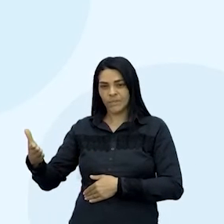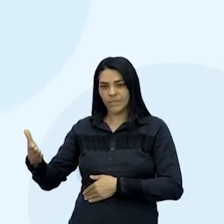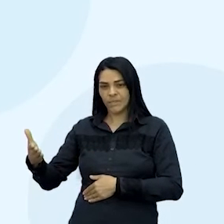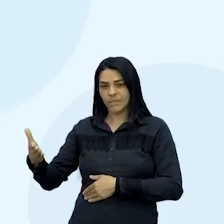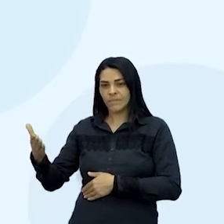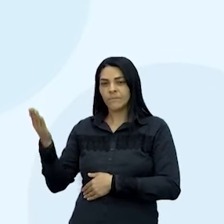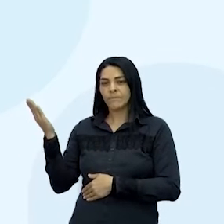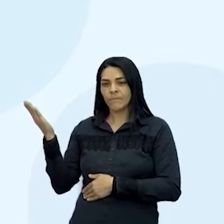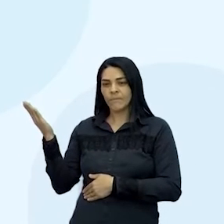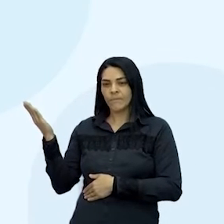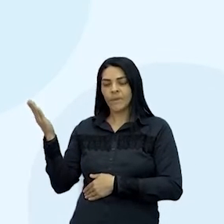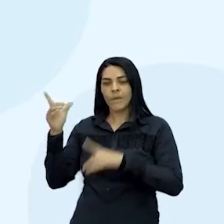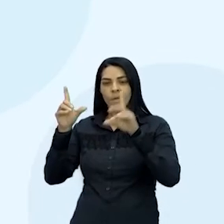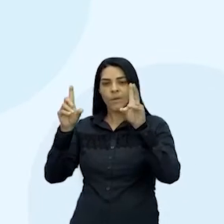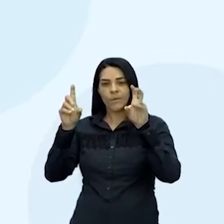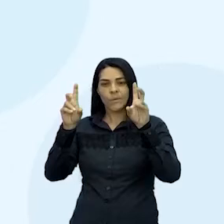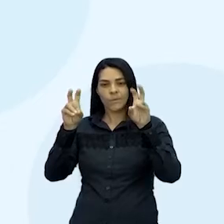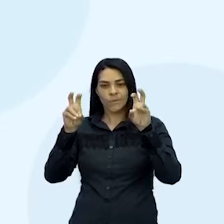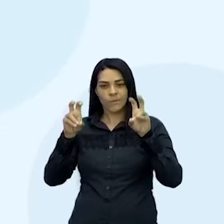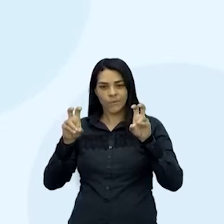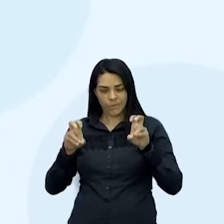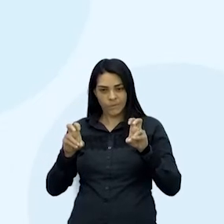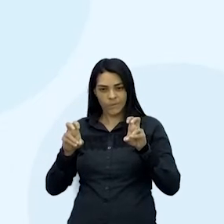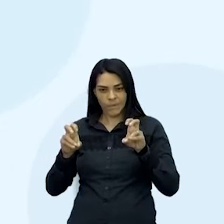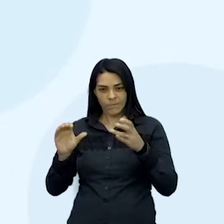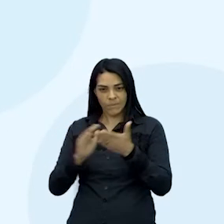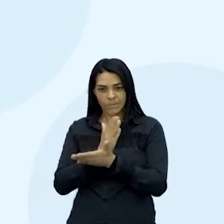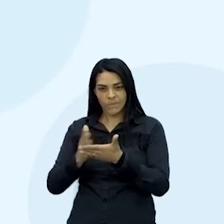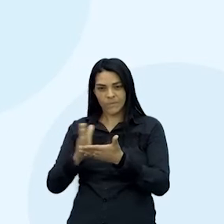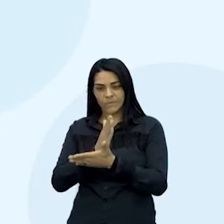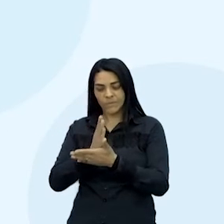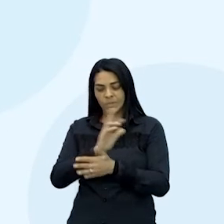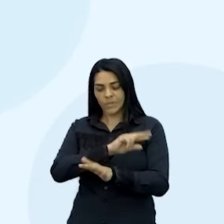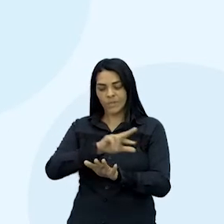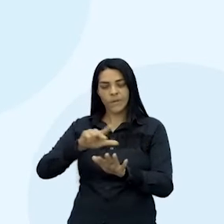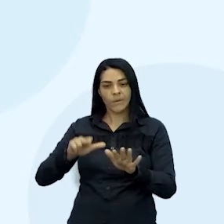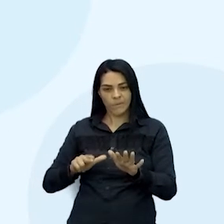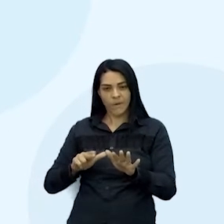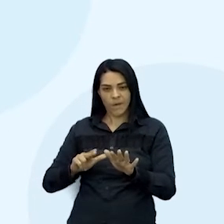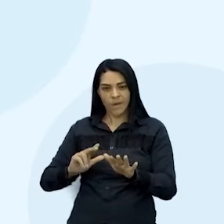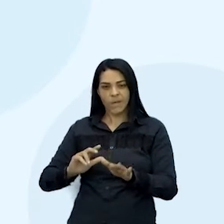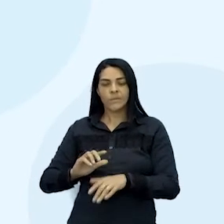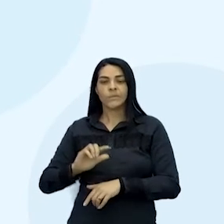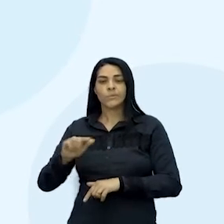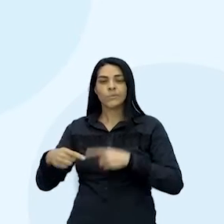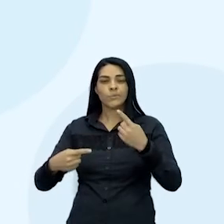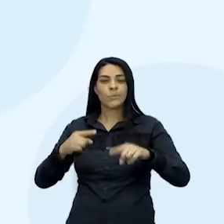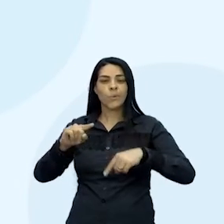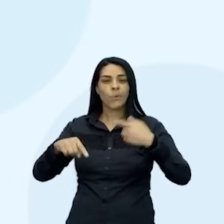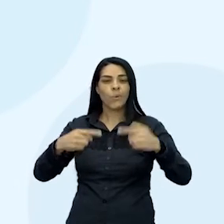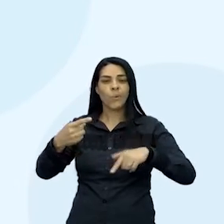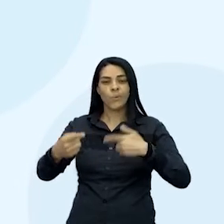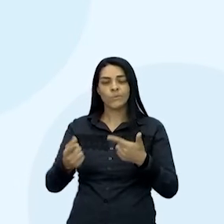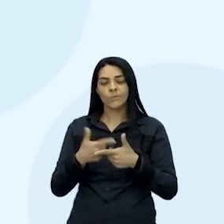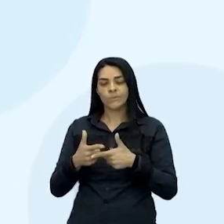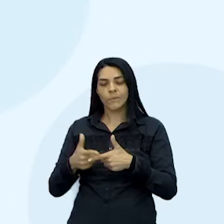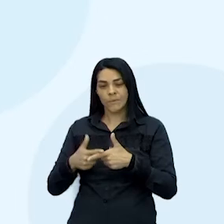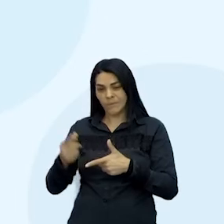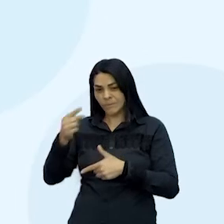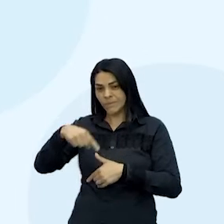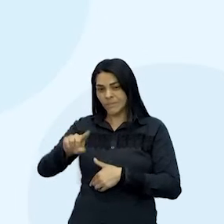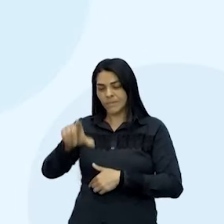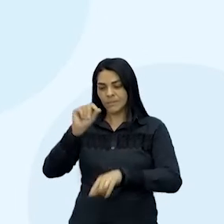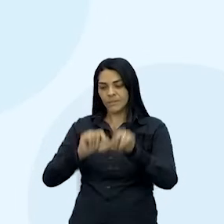tema e vão subdividir ele em diversos outros, né? Aí fica a critério de vocês escolherem o que vocês